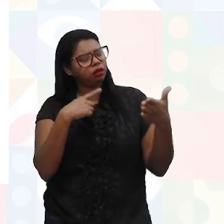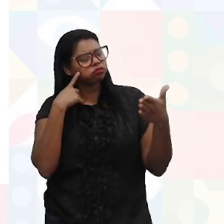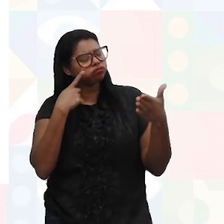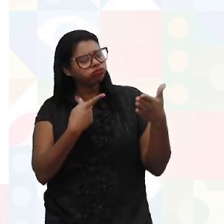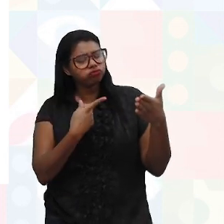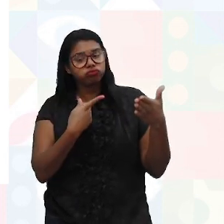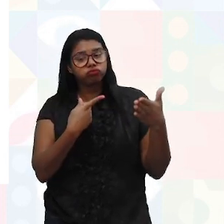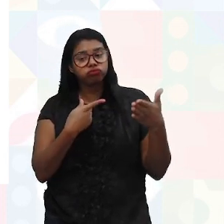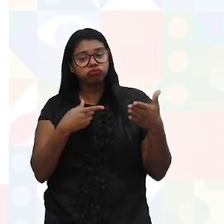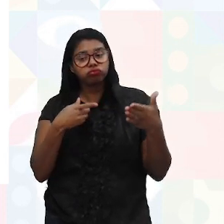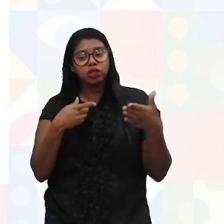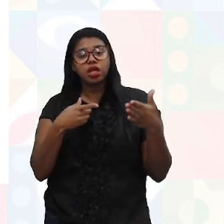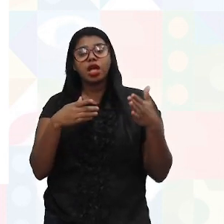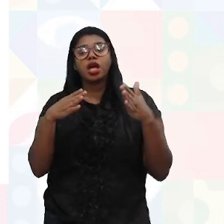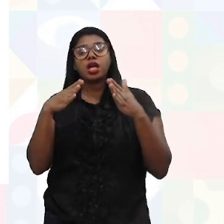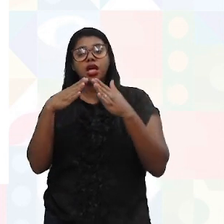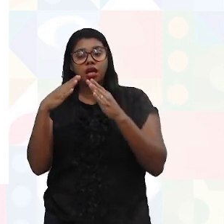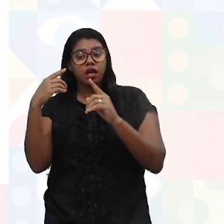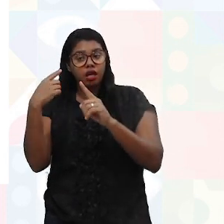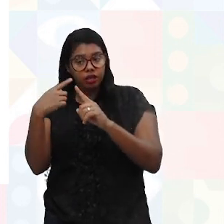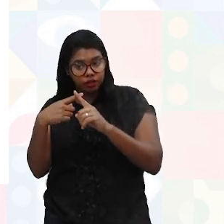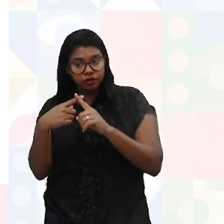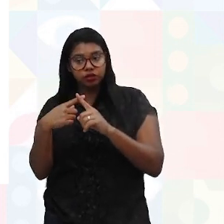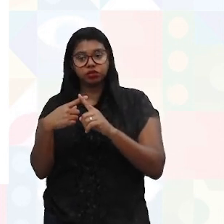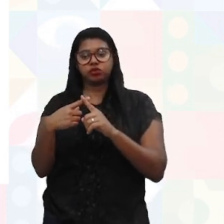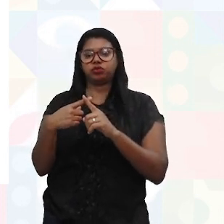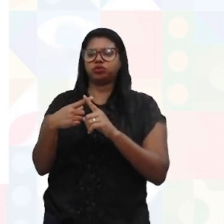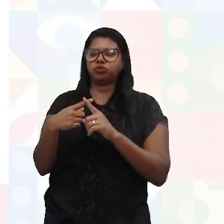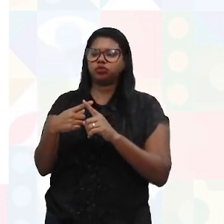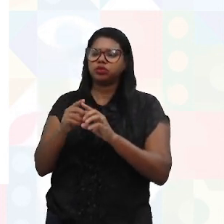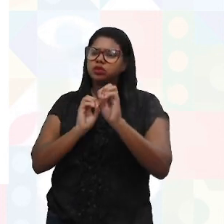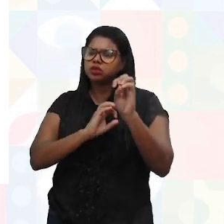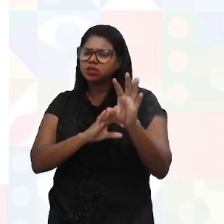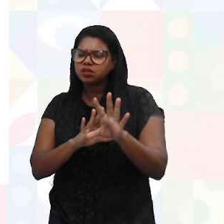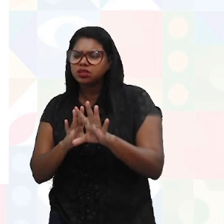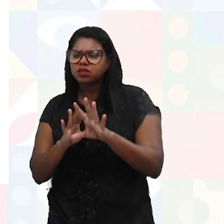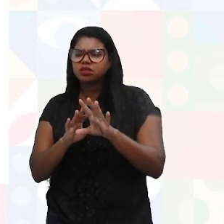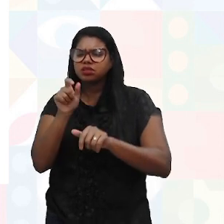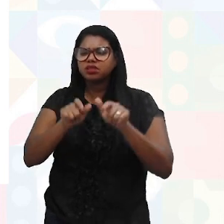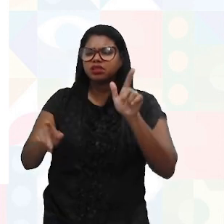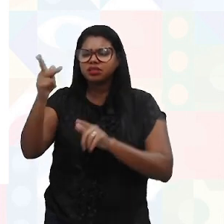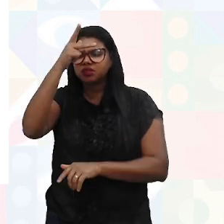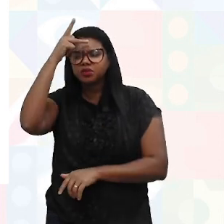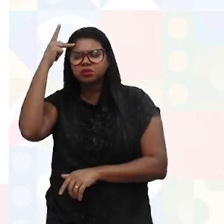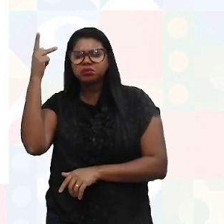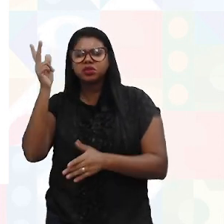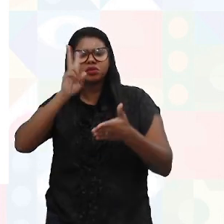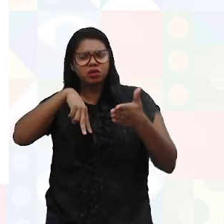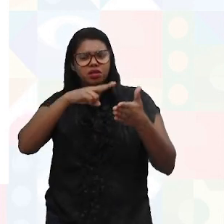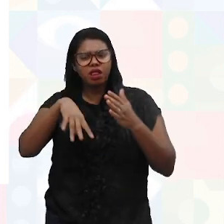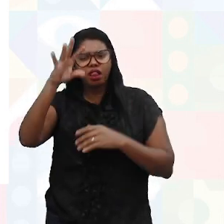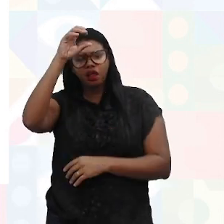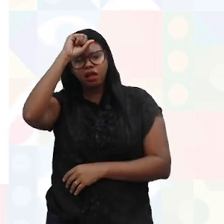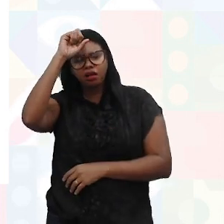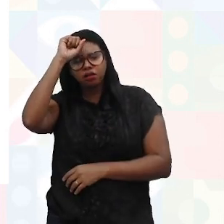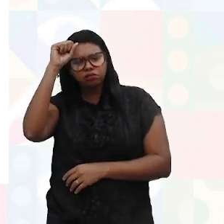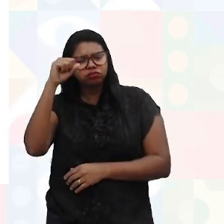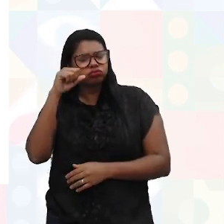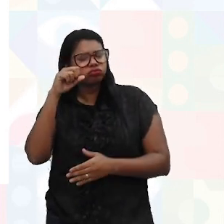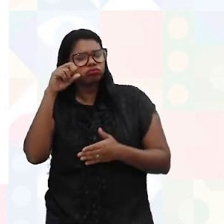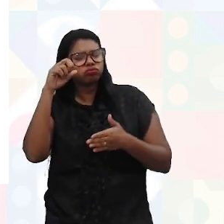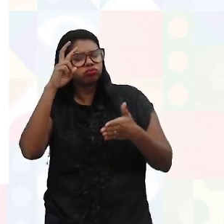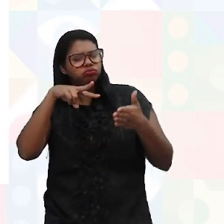a igreja tinha esse trabalho de doutrinação com as pessoas, né? Então, como é que a gente ia passar